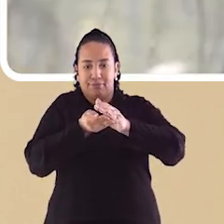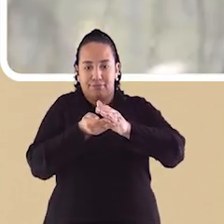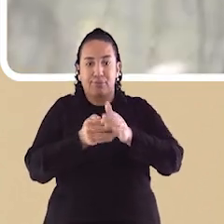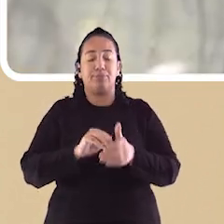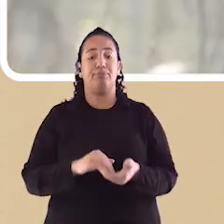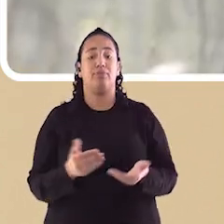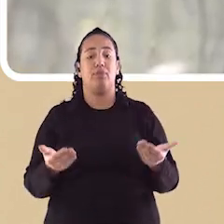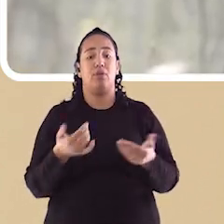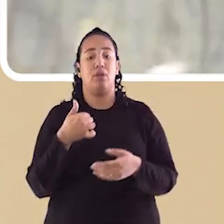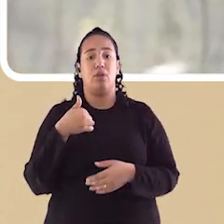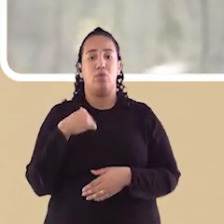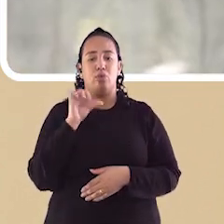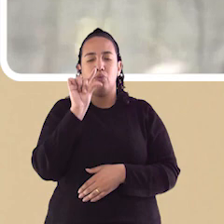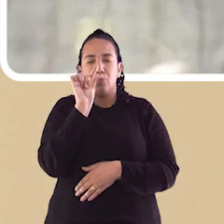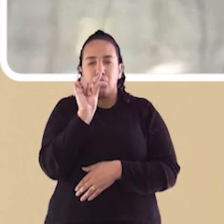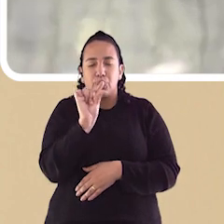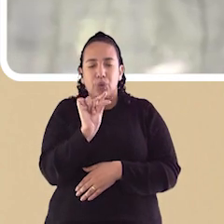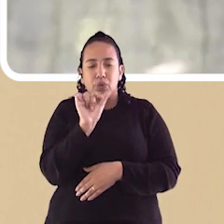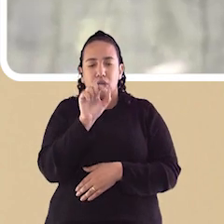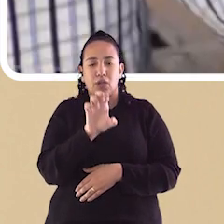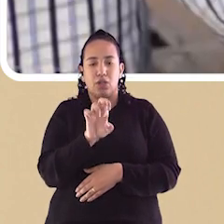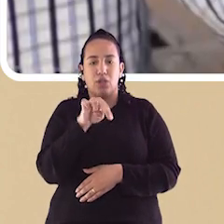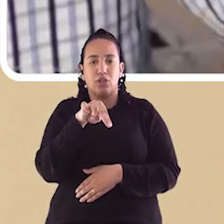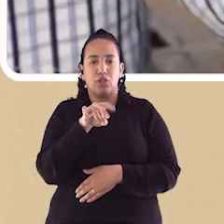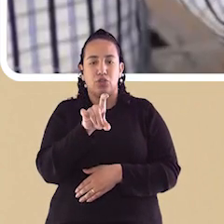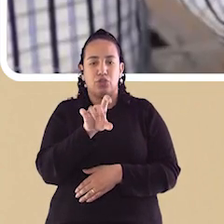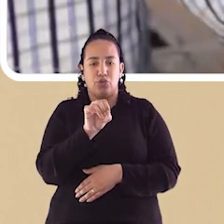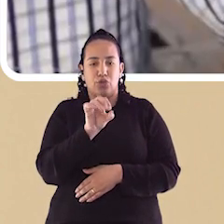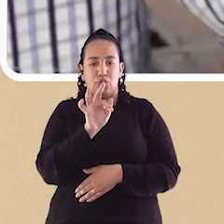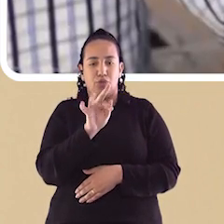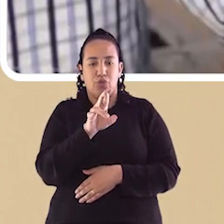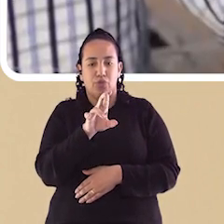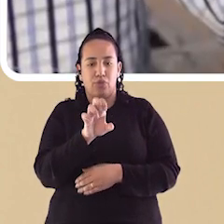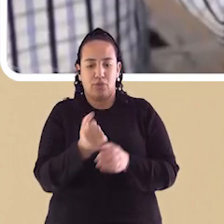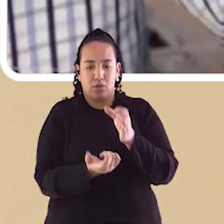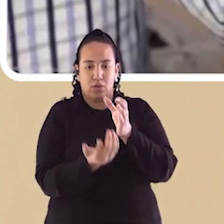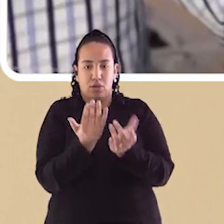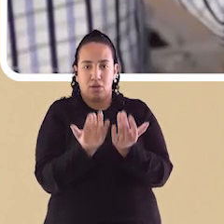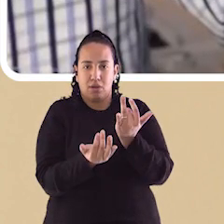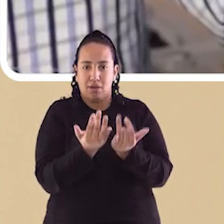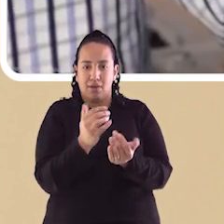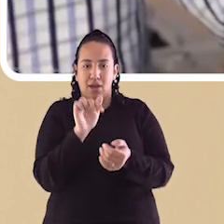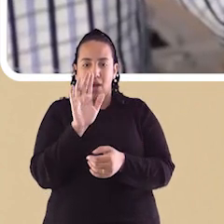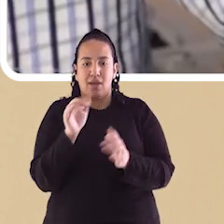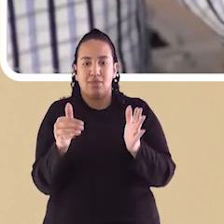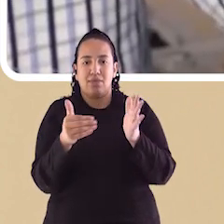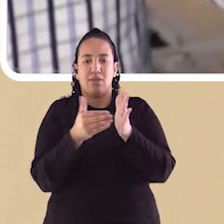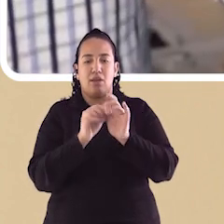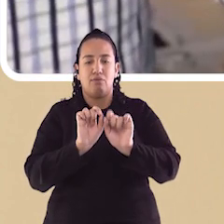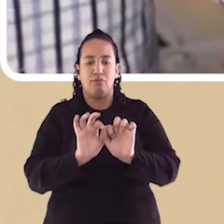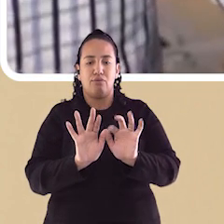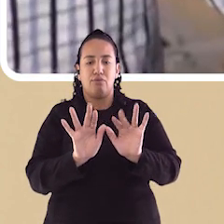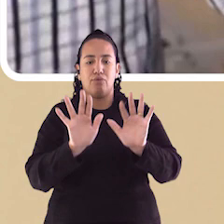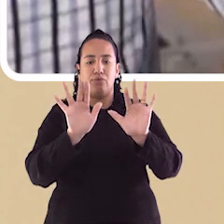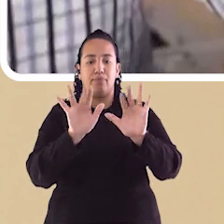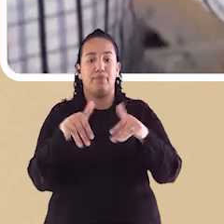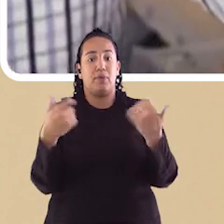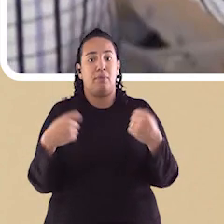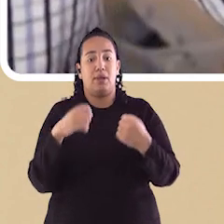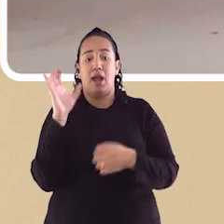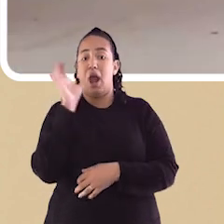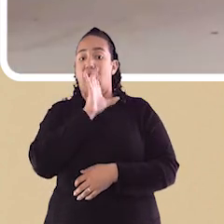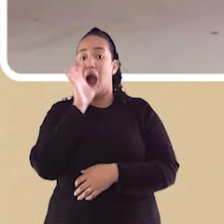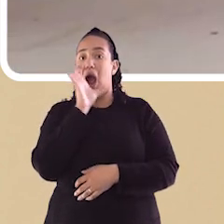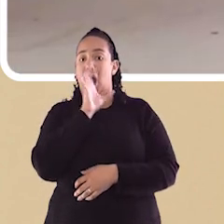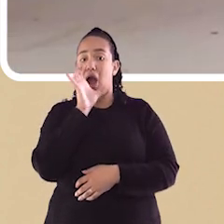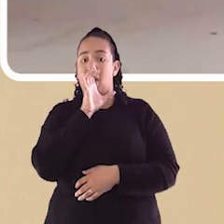Agora eu coloco só um pouquinho de enxofre na colher e queimo embaixo até ele começar a soltar uma fumacinha. Nessa hora eu